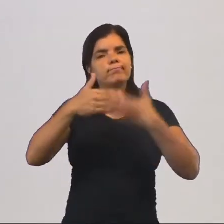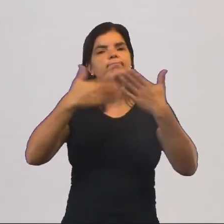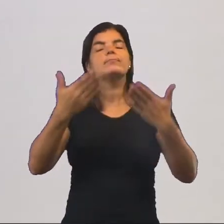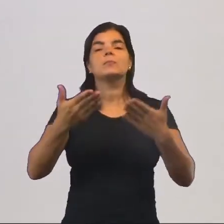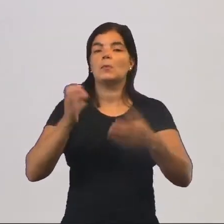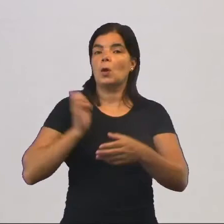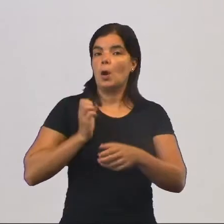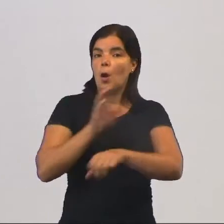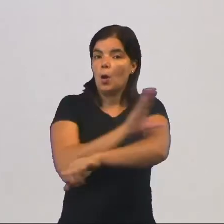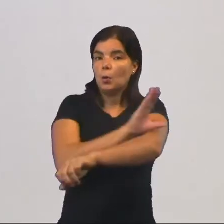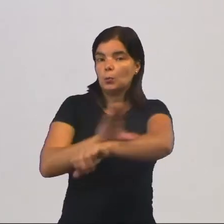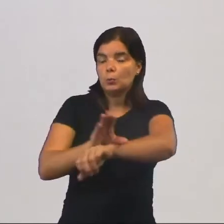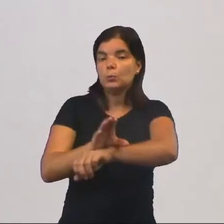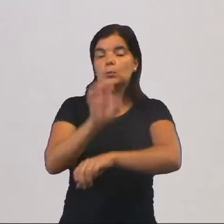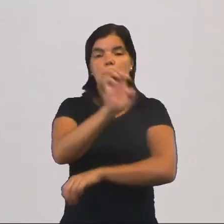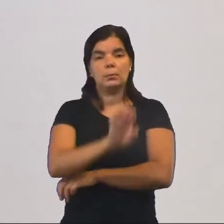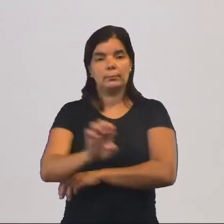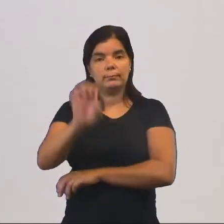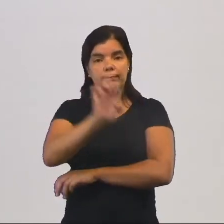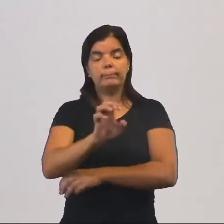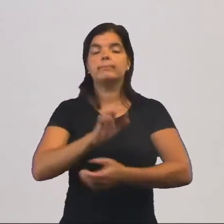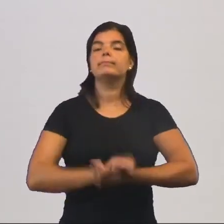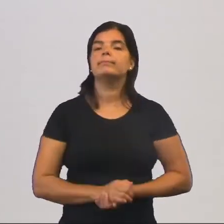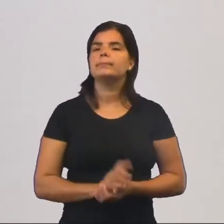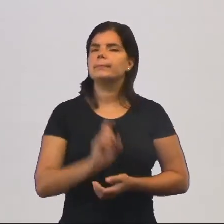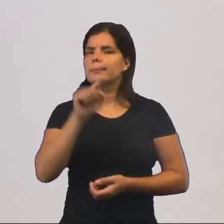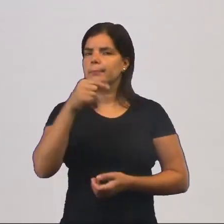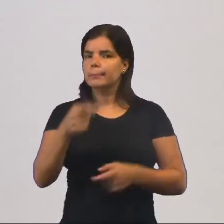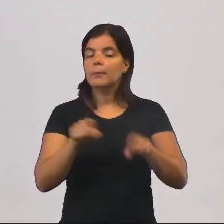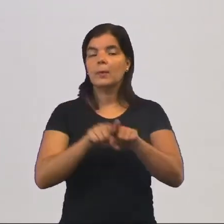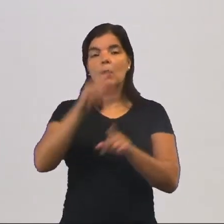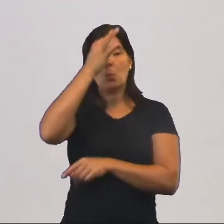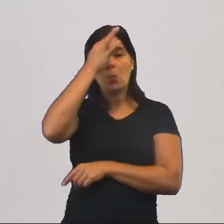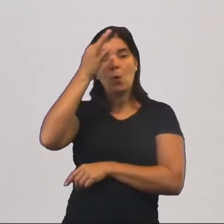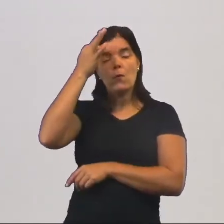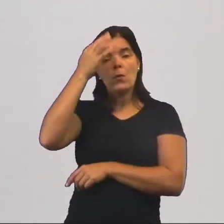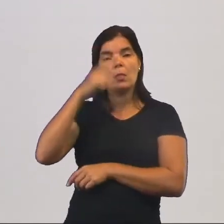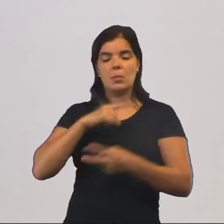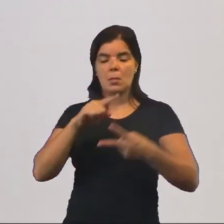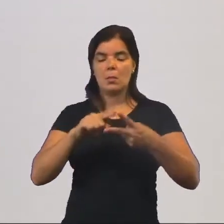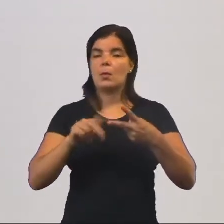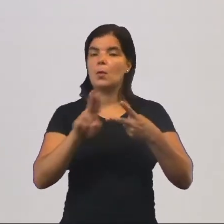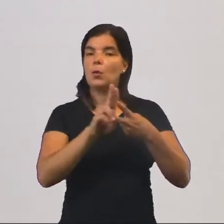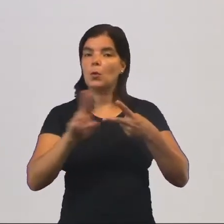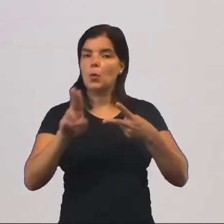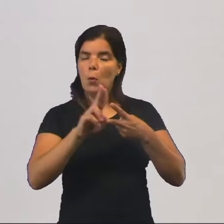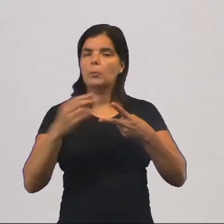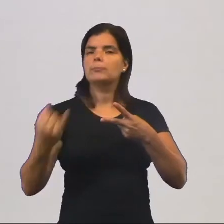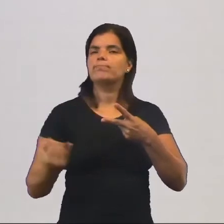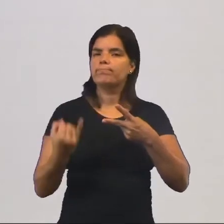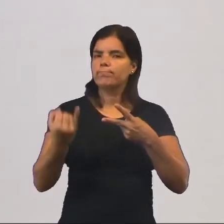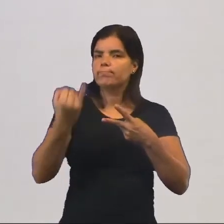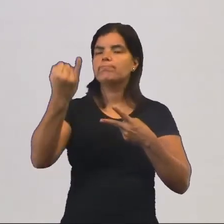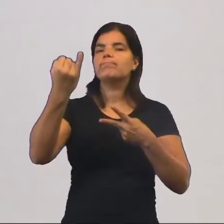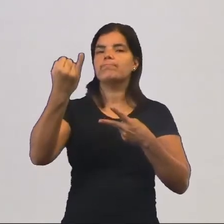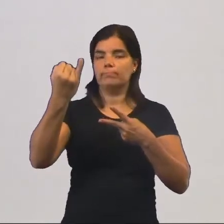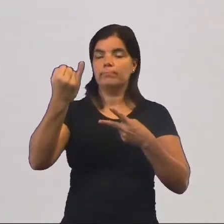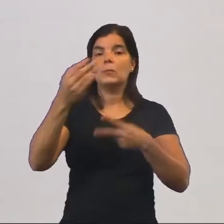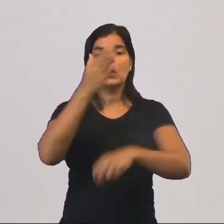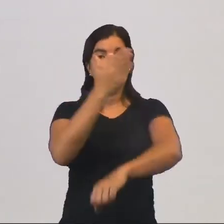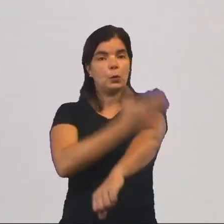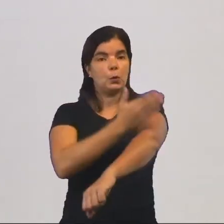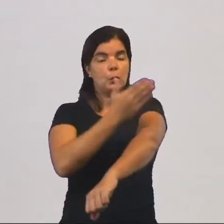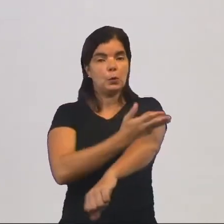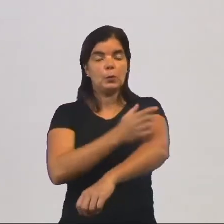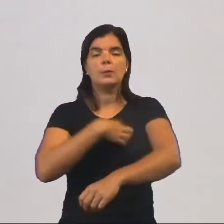enriquecendo a cultura europeia. Além disso também, na filosofia, eu tenho dois nomes que foi desenvolvido, dois filósofos que são da Idade